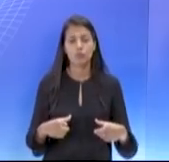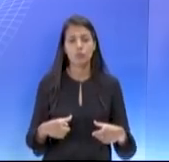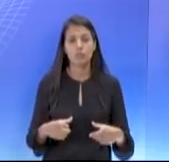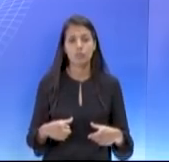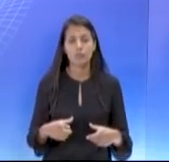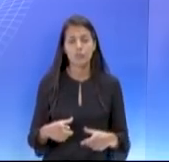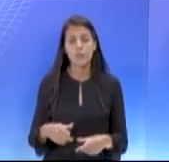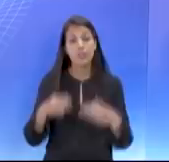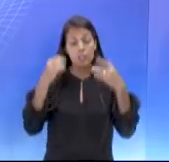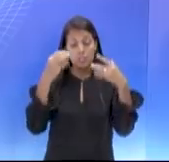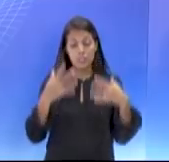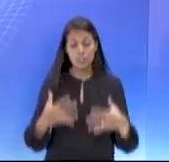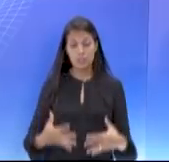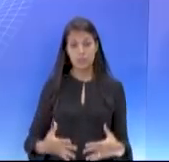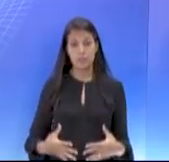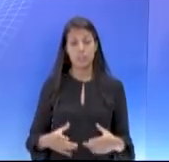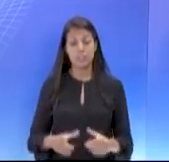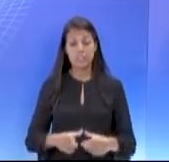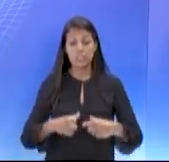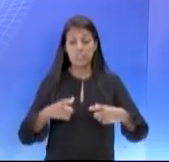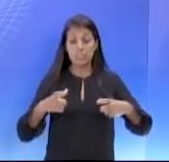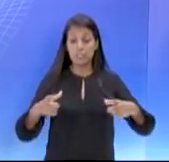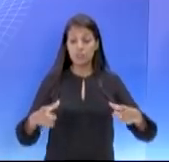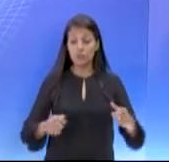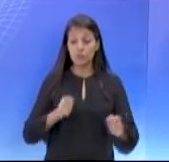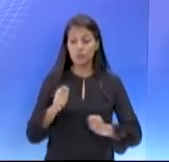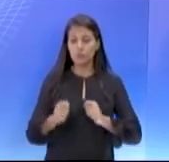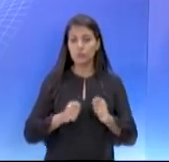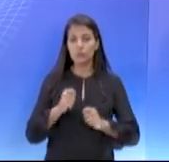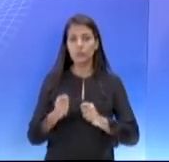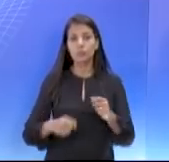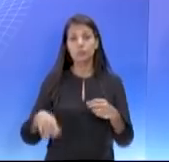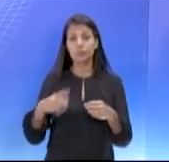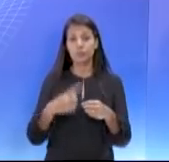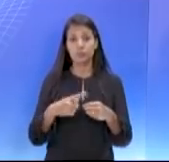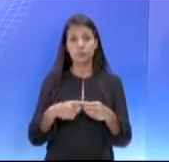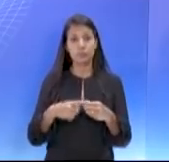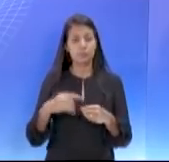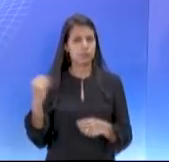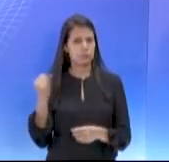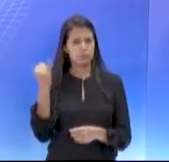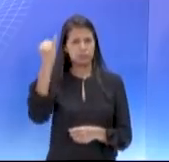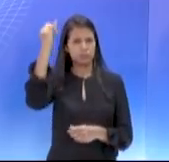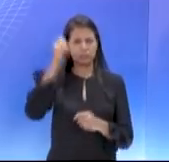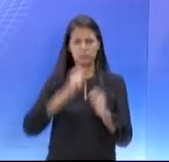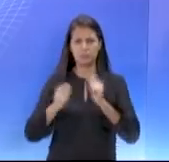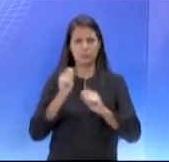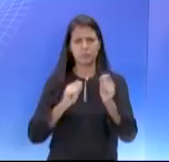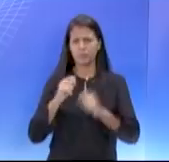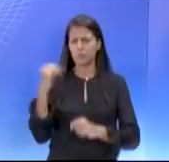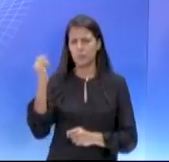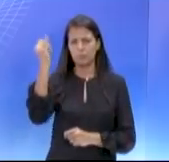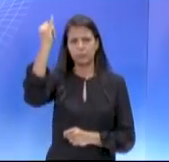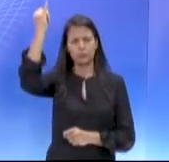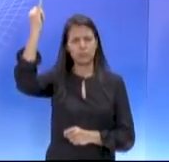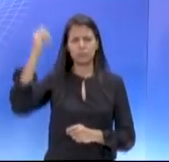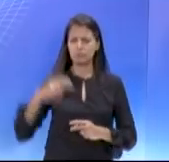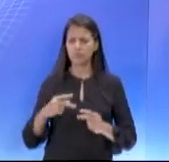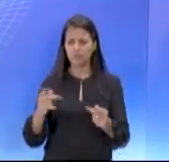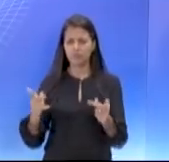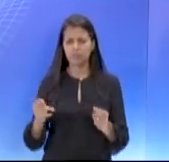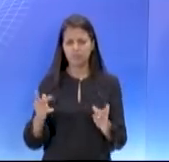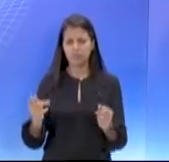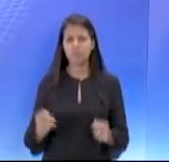econômica? Não, está falando da grandiosidade da economia dessa cidade, como que ela é um ponto de referência, como era um